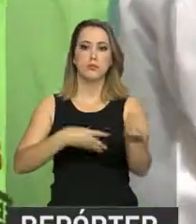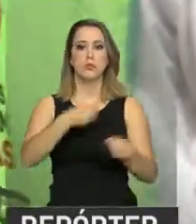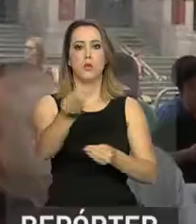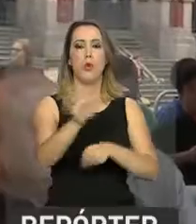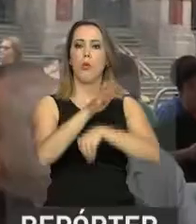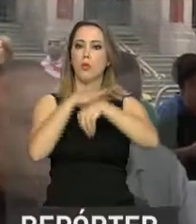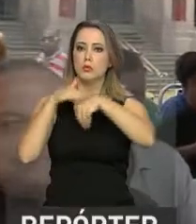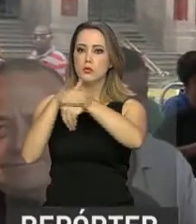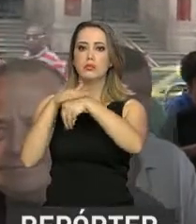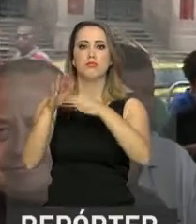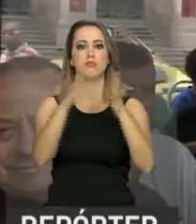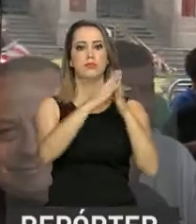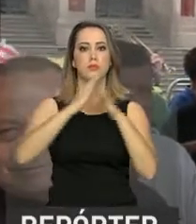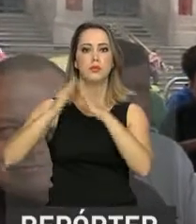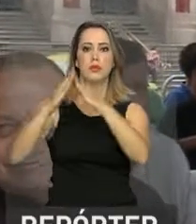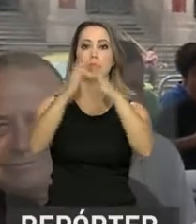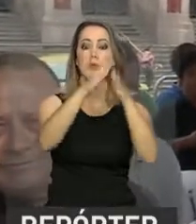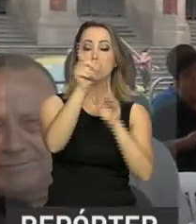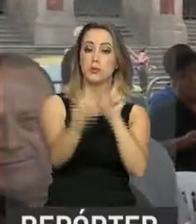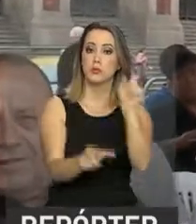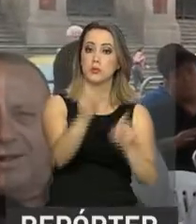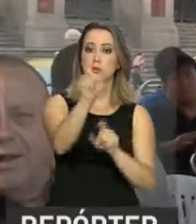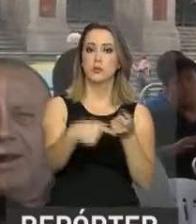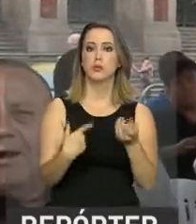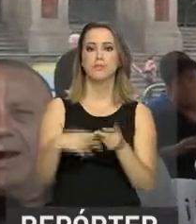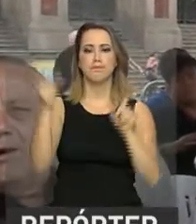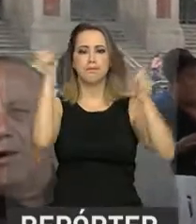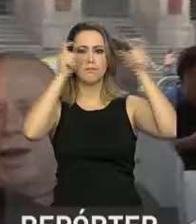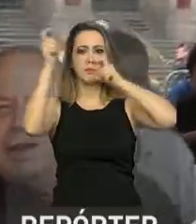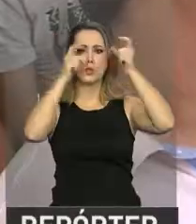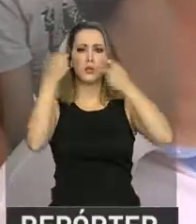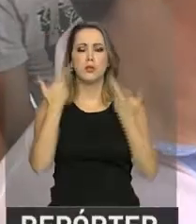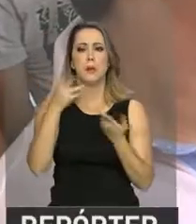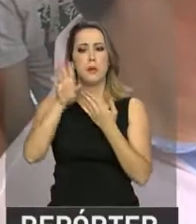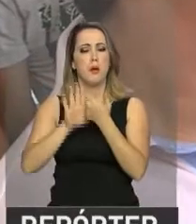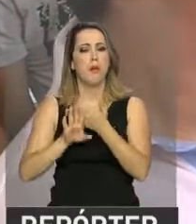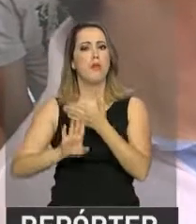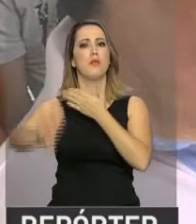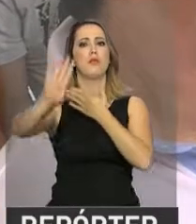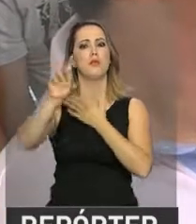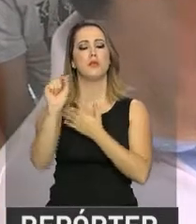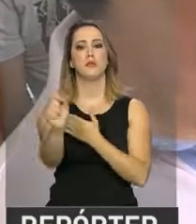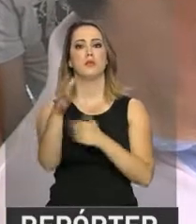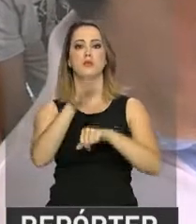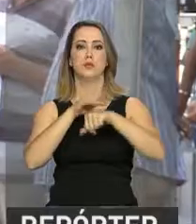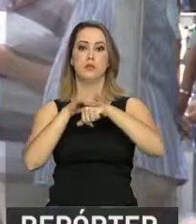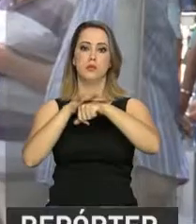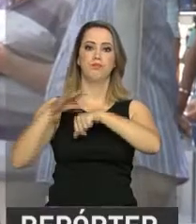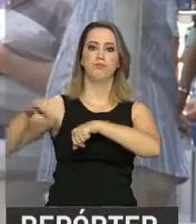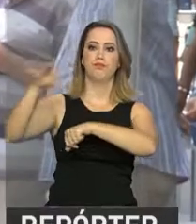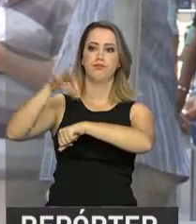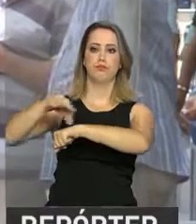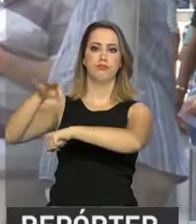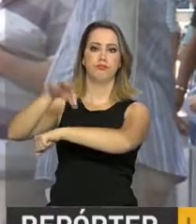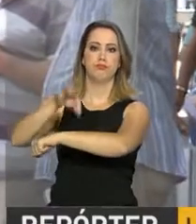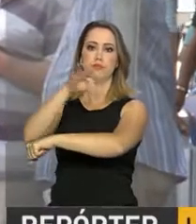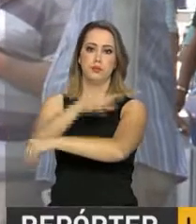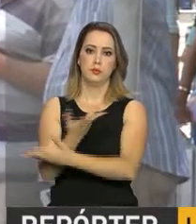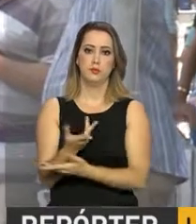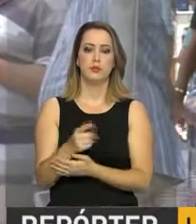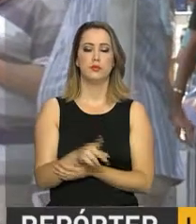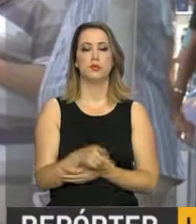os moradores para chamar a atenção para a prevenção das doenças provocadas pelos mosquitos. Tem muita gente que ainda não